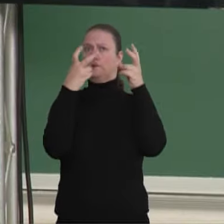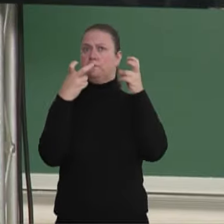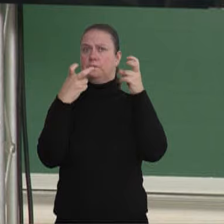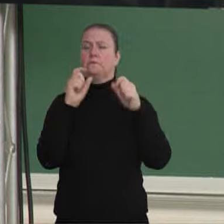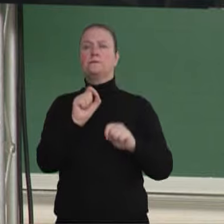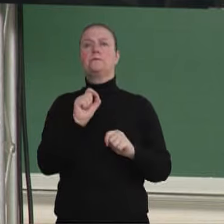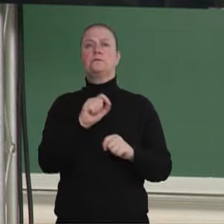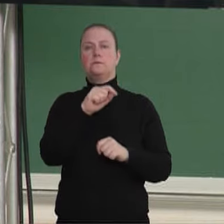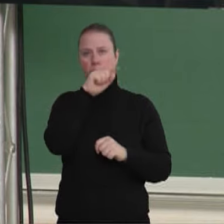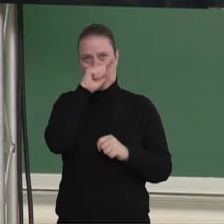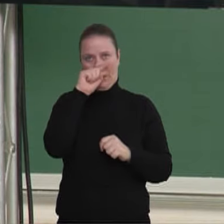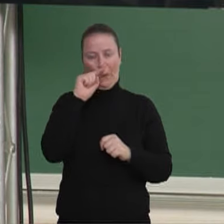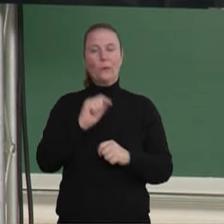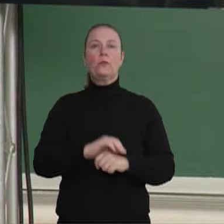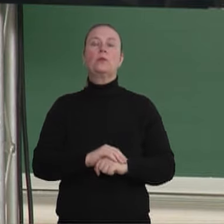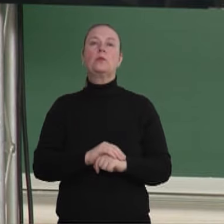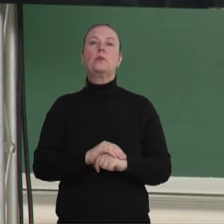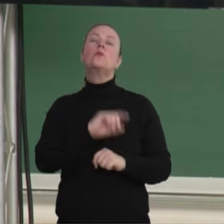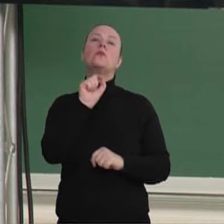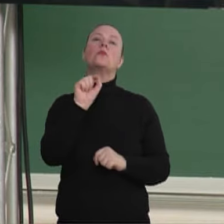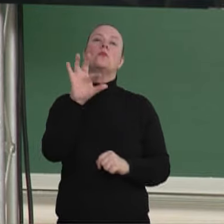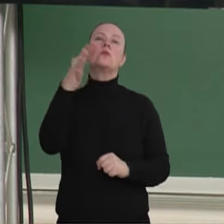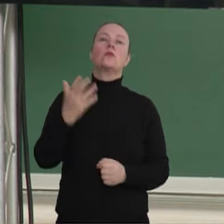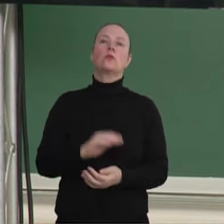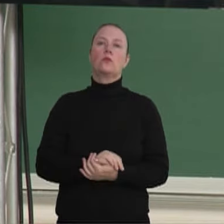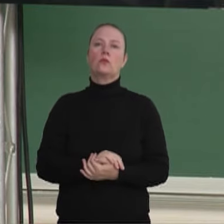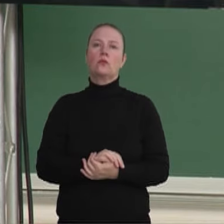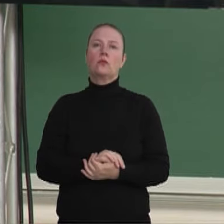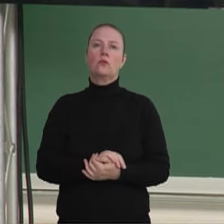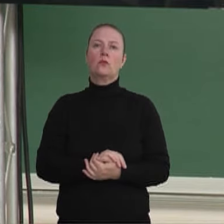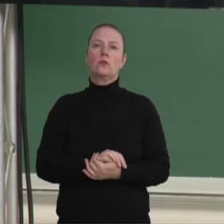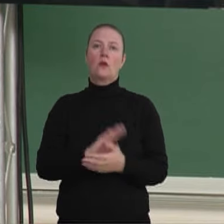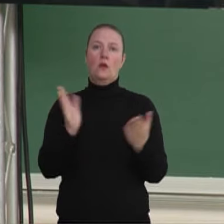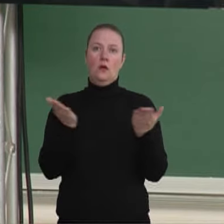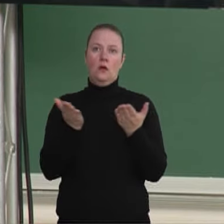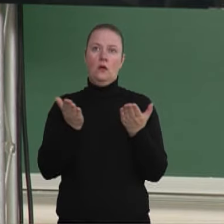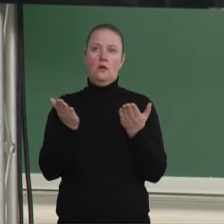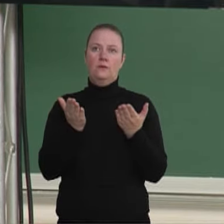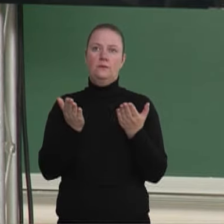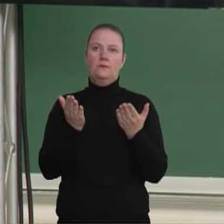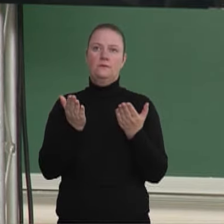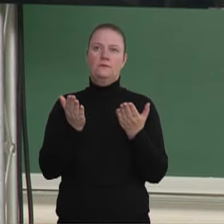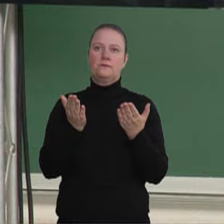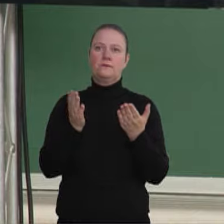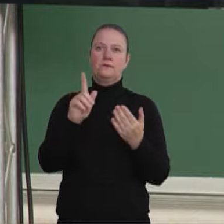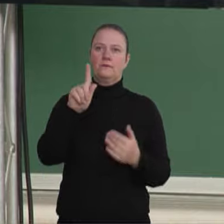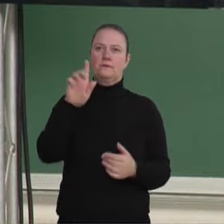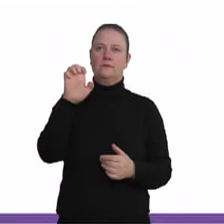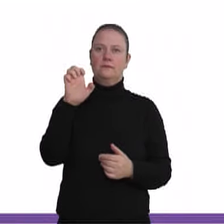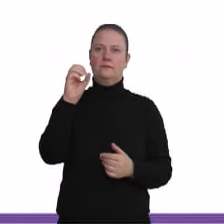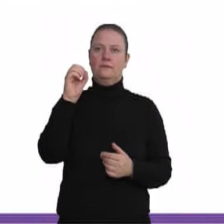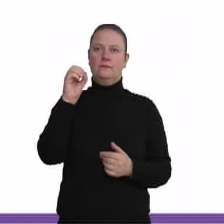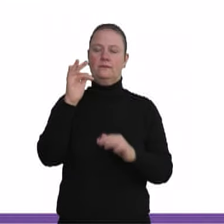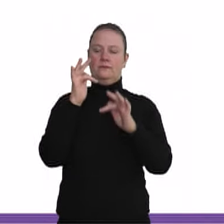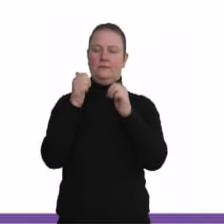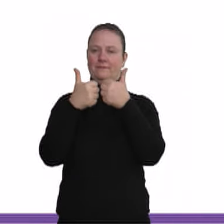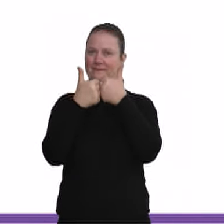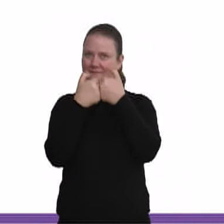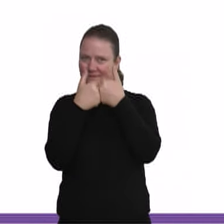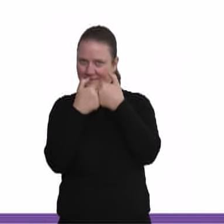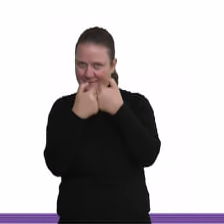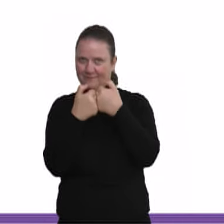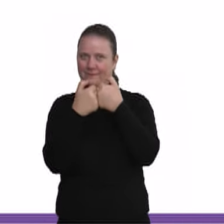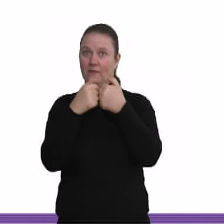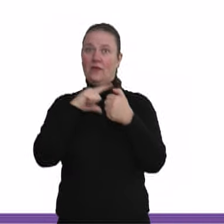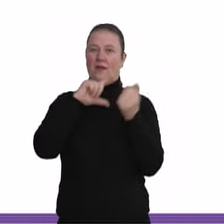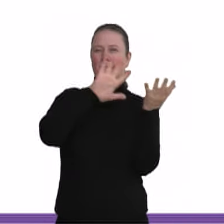dando algumas referências e vamos estar trabalhando um pouquinho na parte de geofísica, aqui na imagem à direita e um pouco de